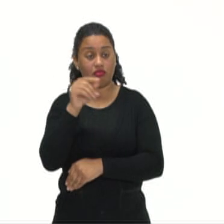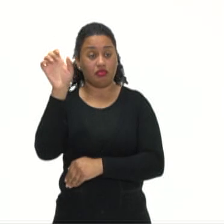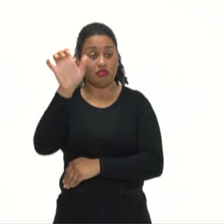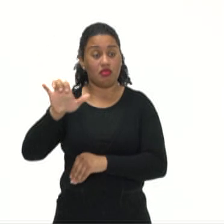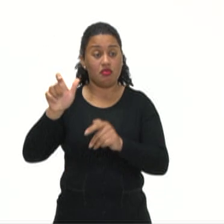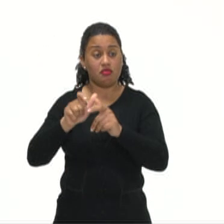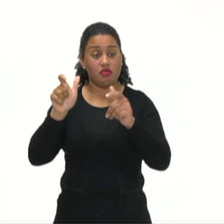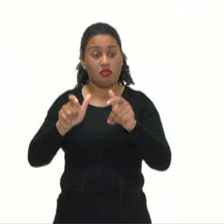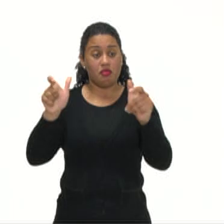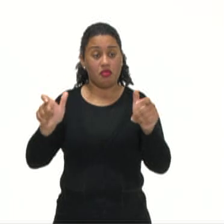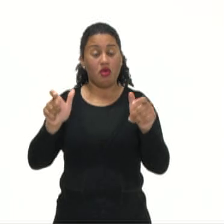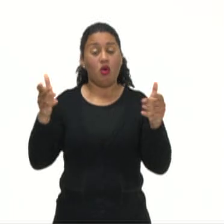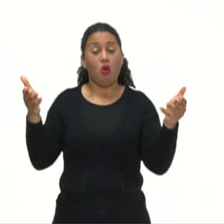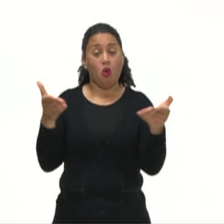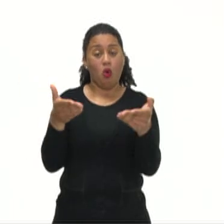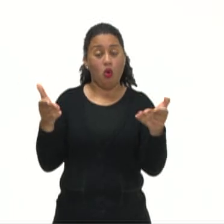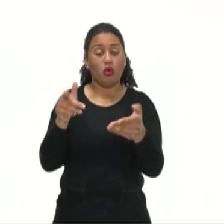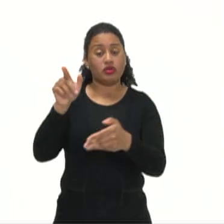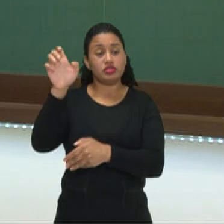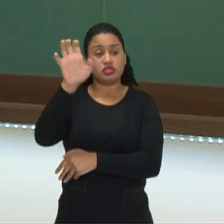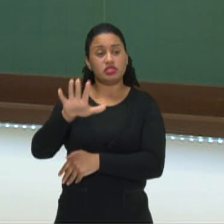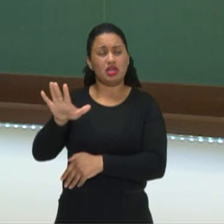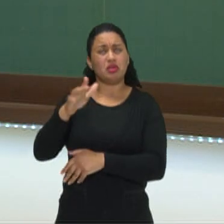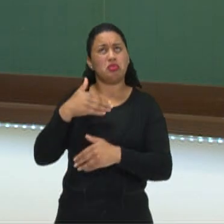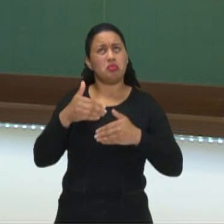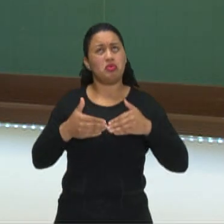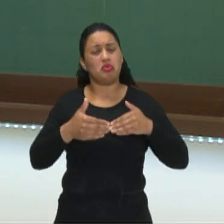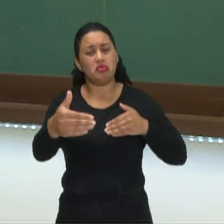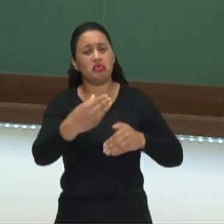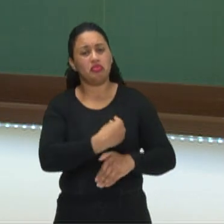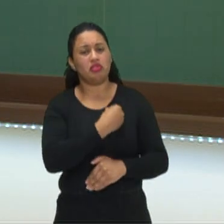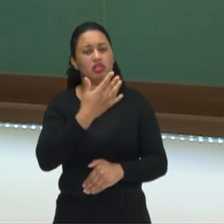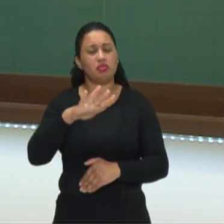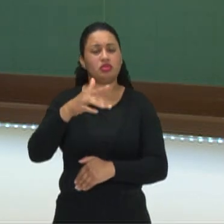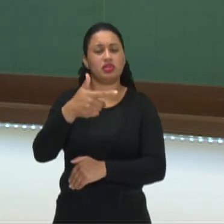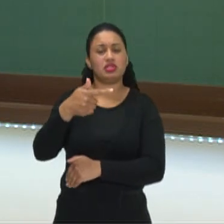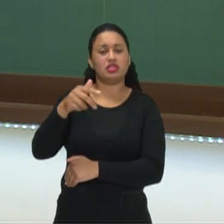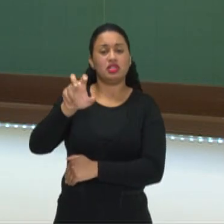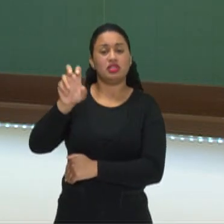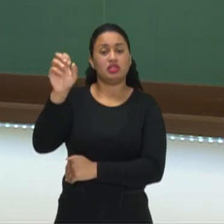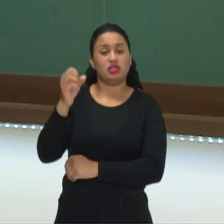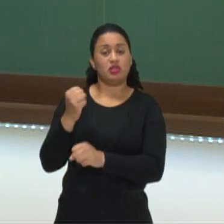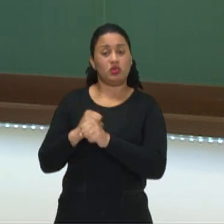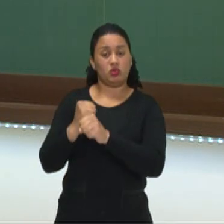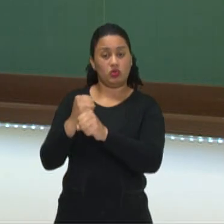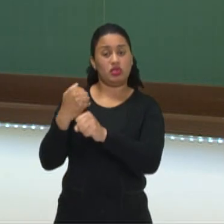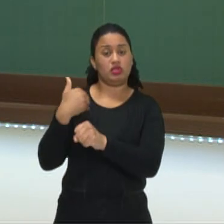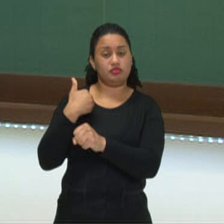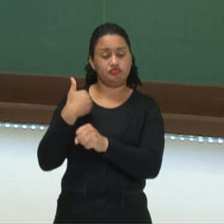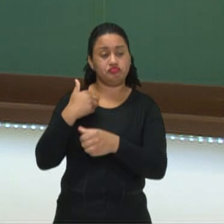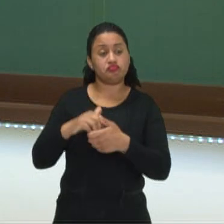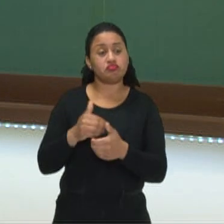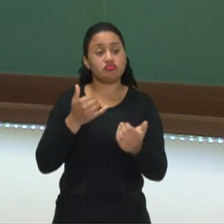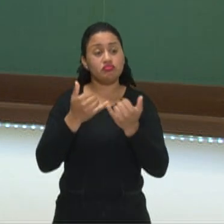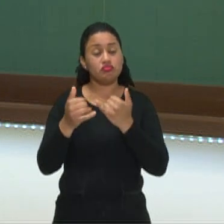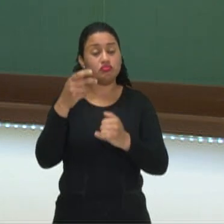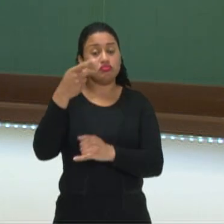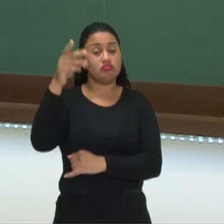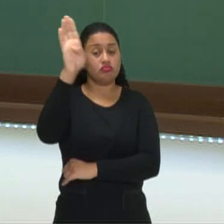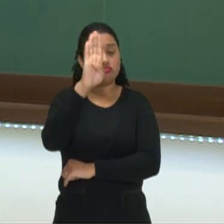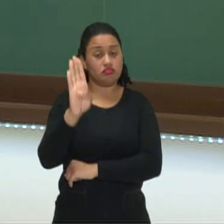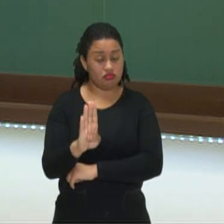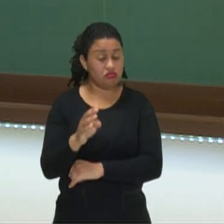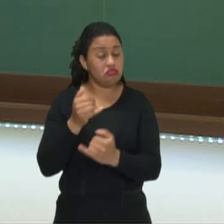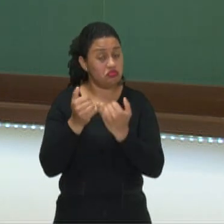né? Hoje, na Europa, a expectativa de vida, de modo geral, é de 75 anos, muito semelhante com a expectativa de vida do